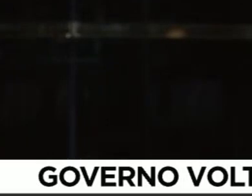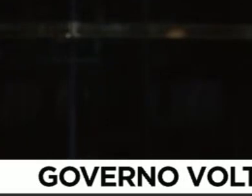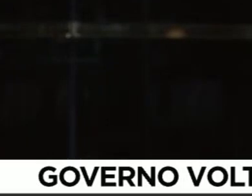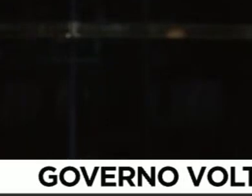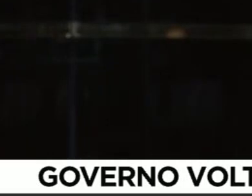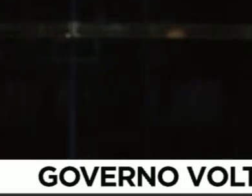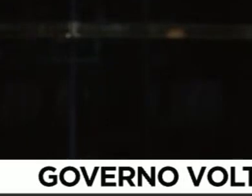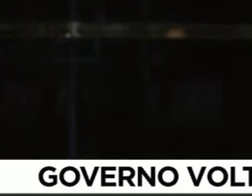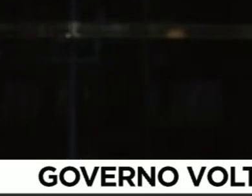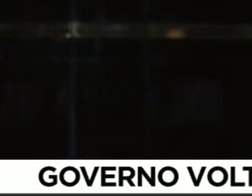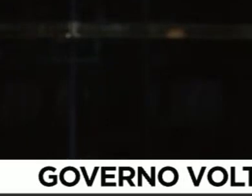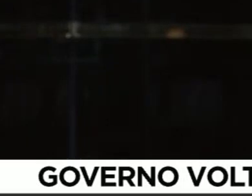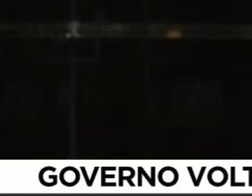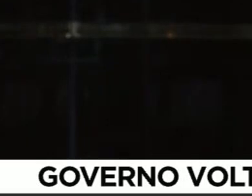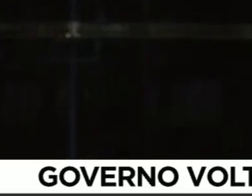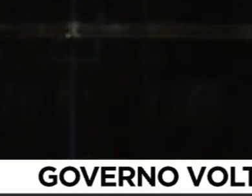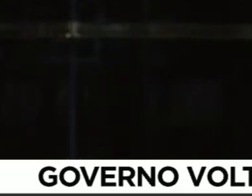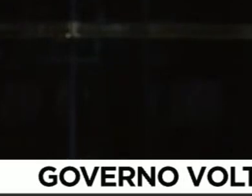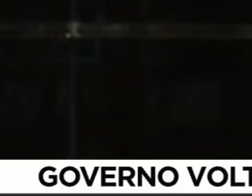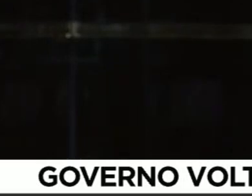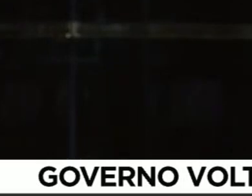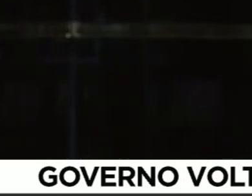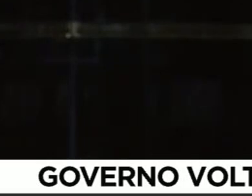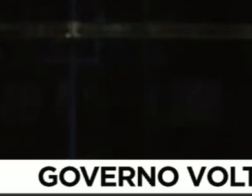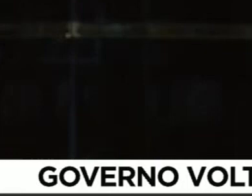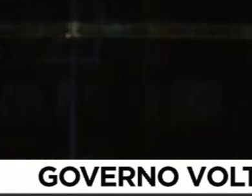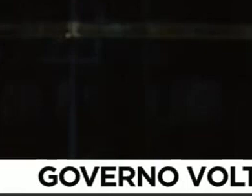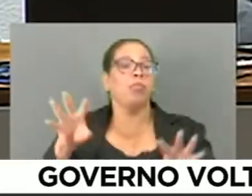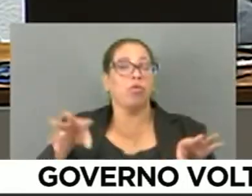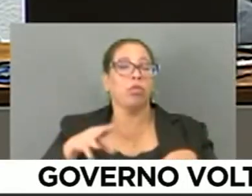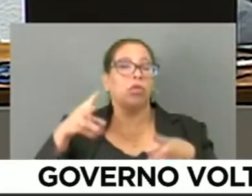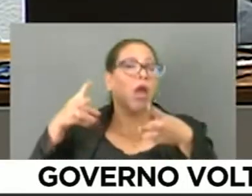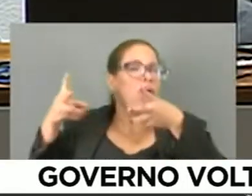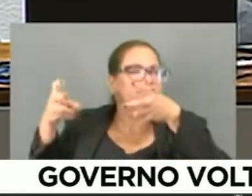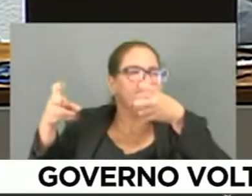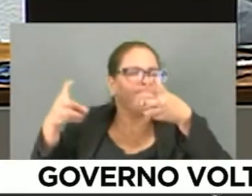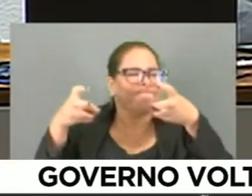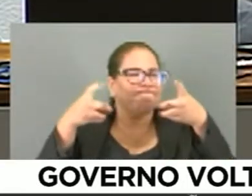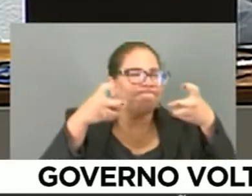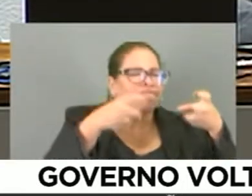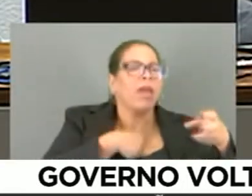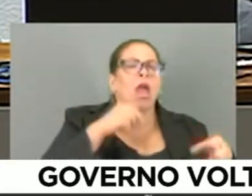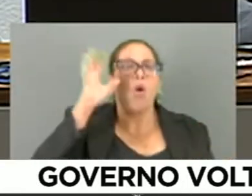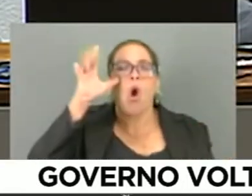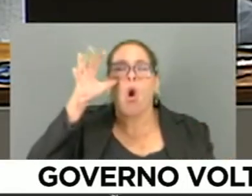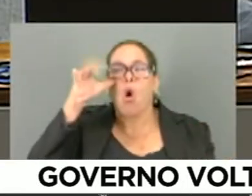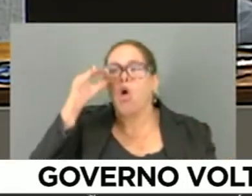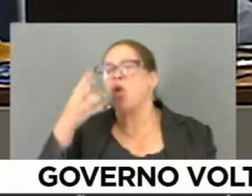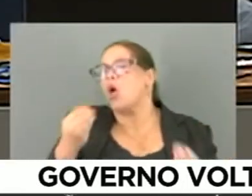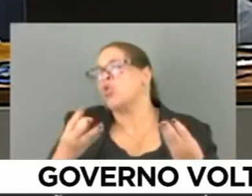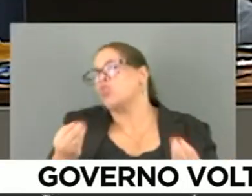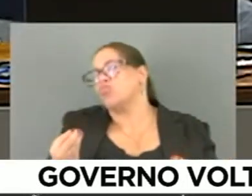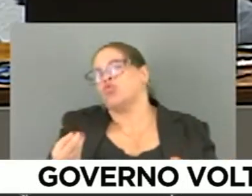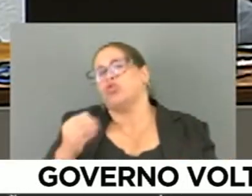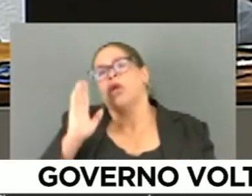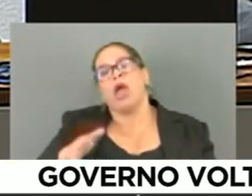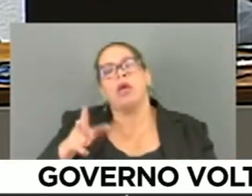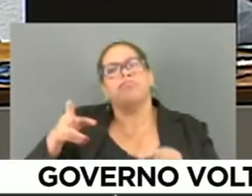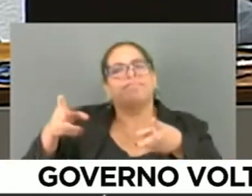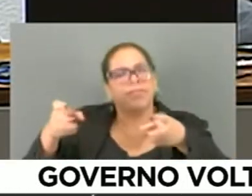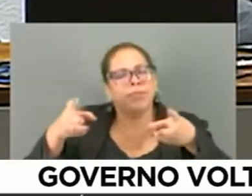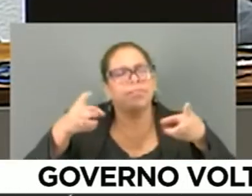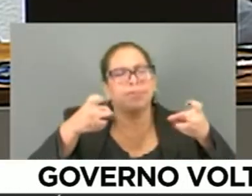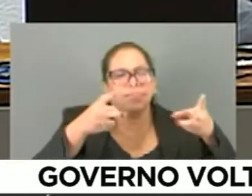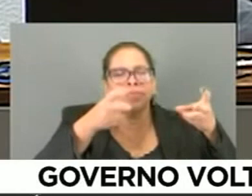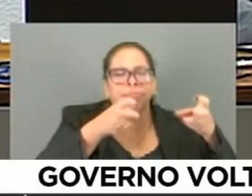sessões semipresenciais pelo sistema remoto em algumas oportunidades. O primeiro passo foi a escolha do coordenador do grupo de trabalho na Comissão